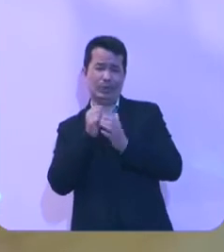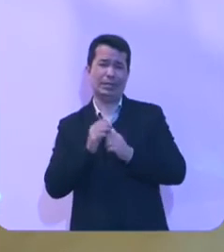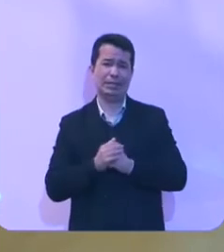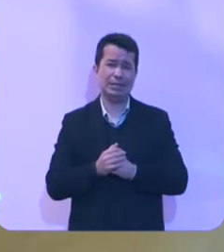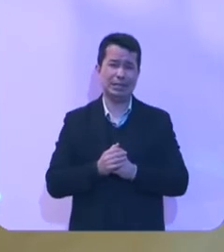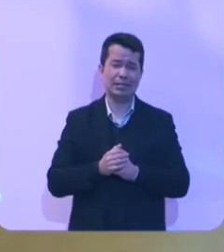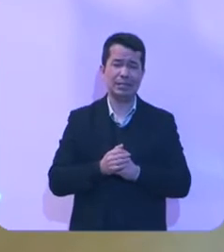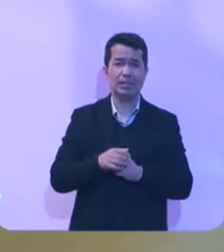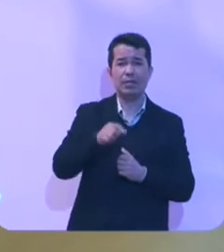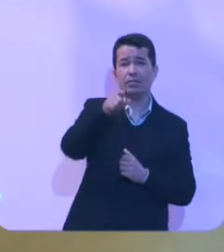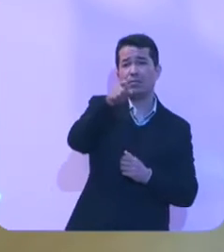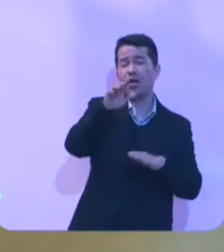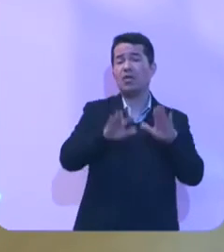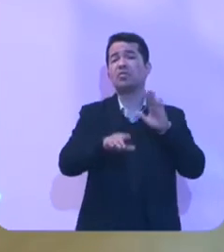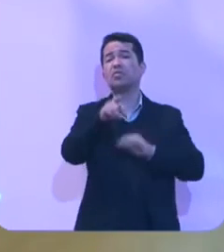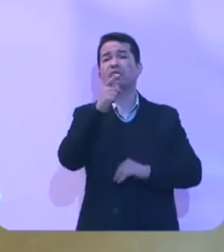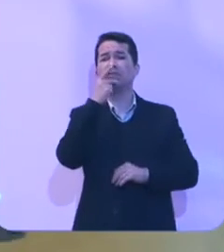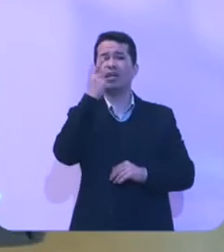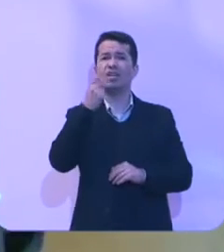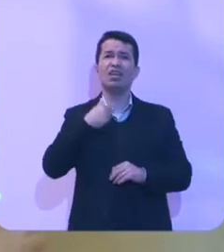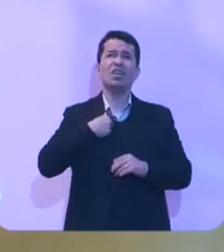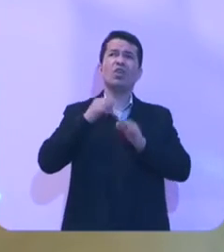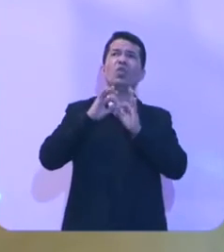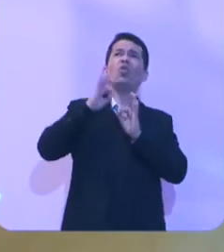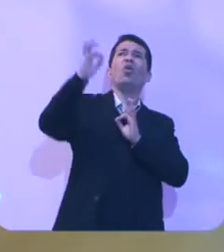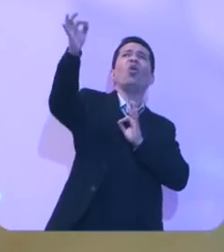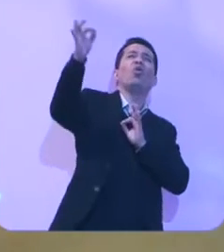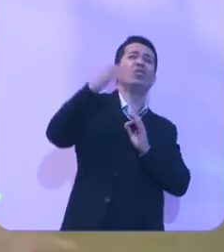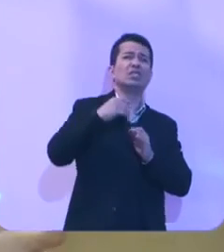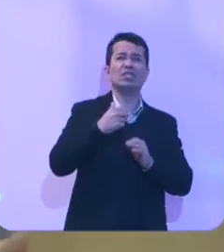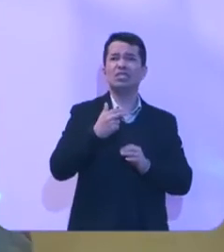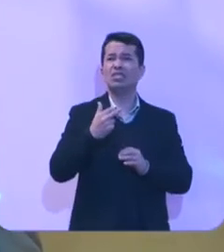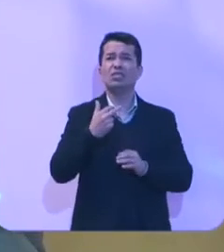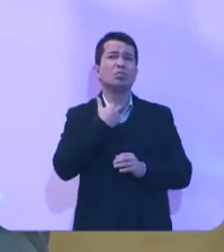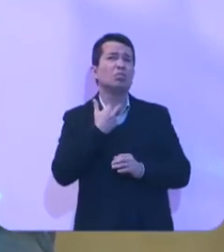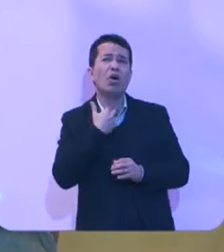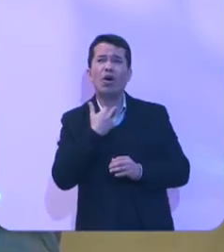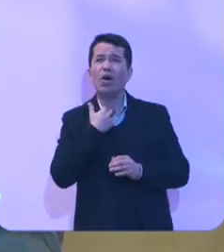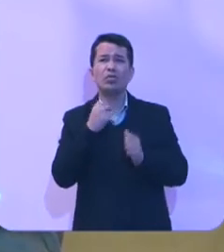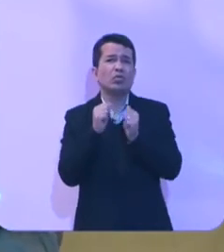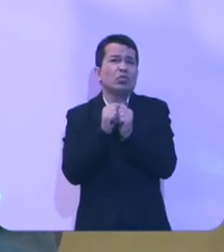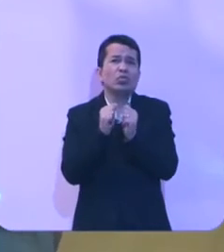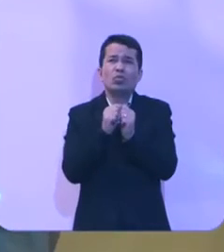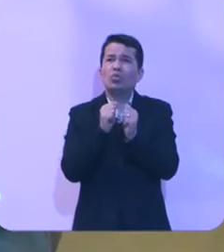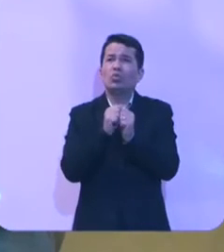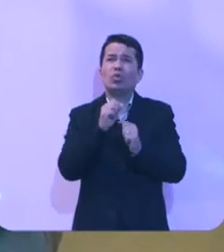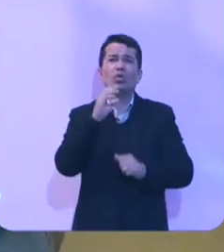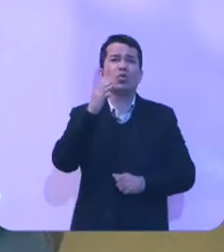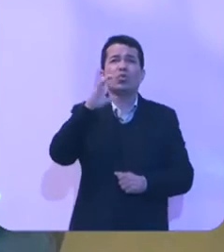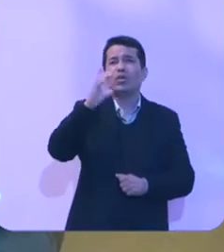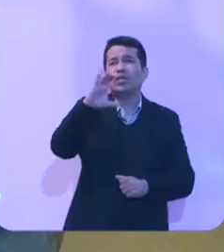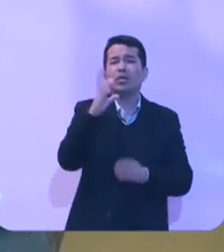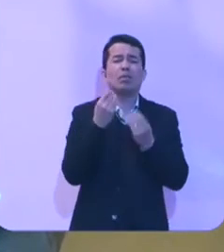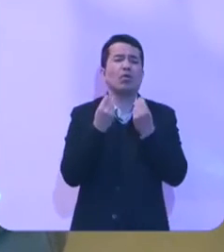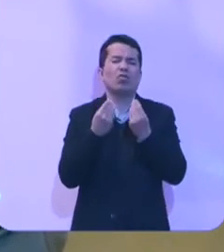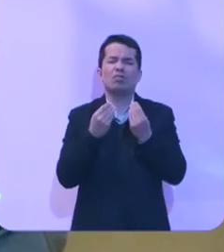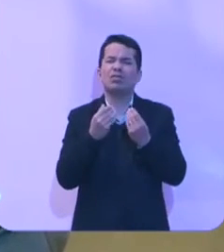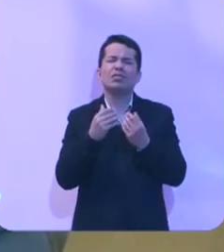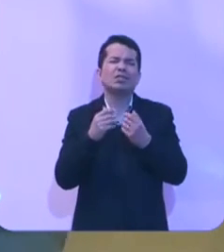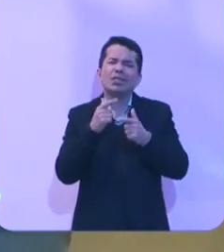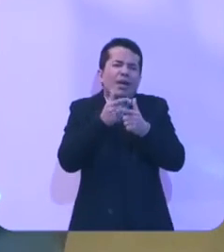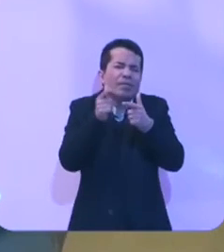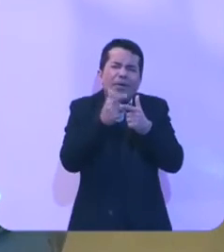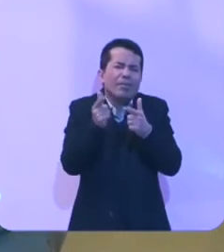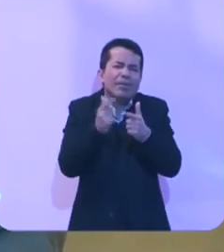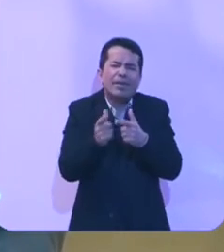distante, eu não estou em Curitiba. Não faz mal, hoje a gente tem tantos veículos diferentes que a gente pode se conhecer. E nós gostaríamos de saber quem você é, poder